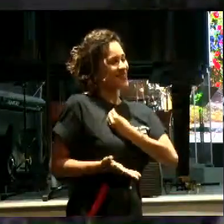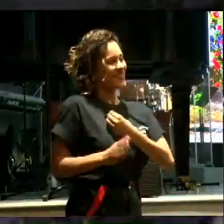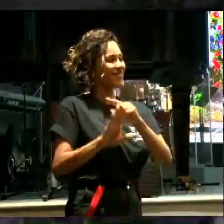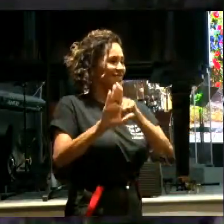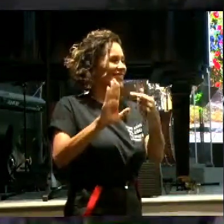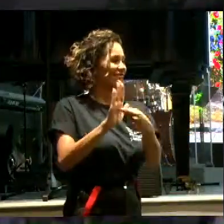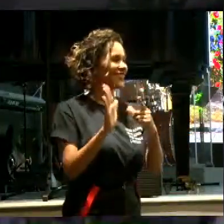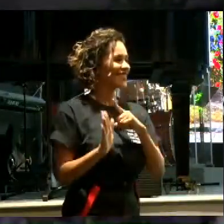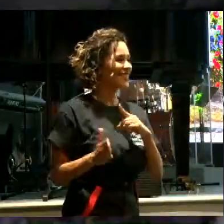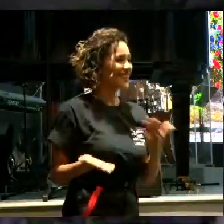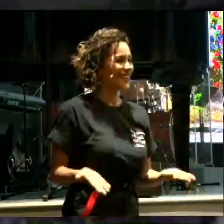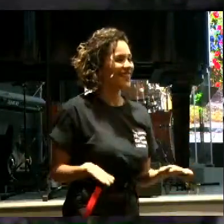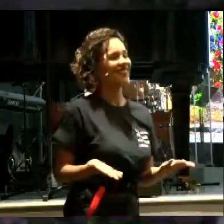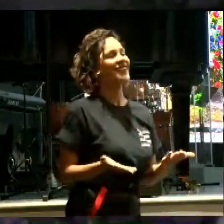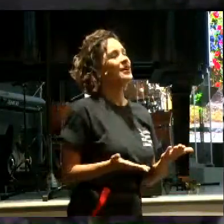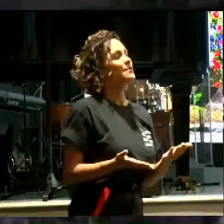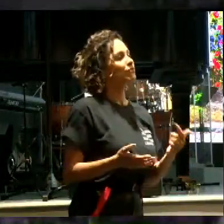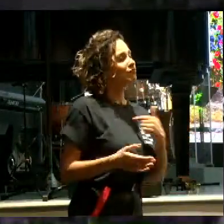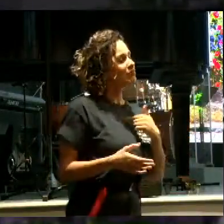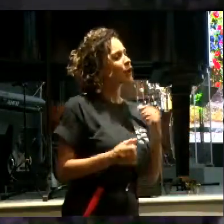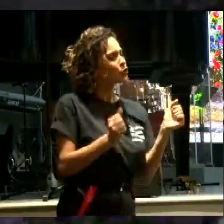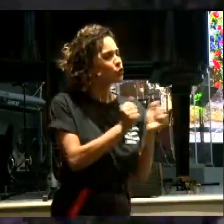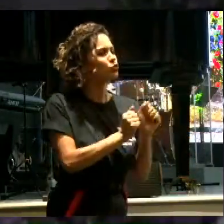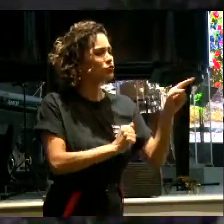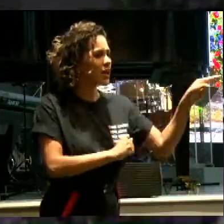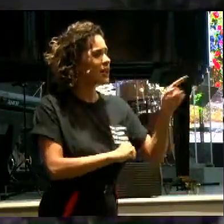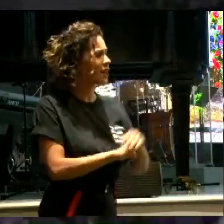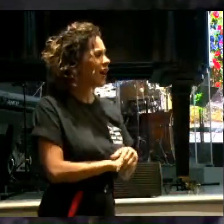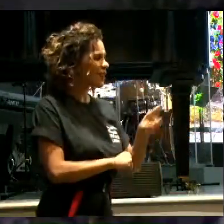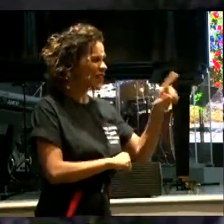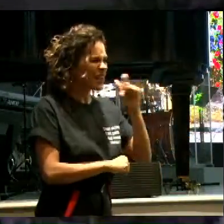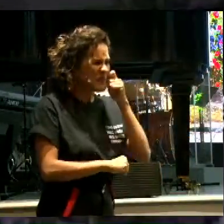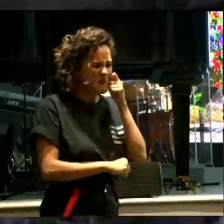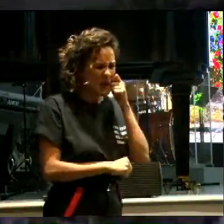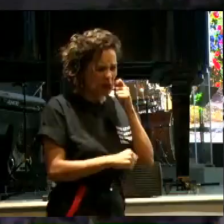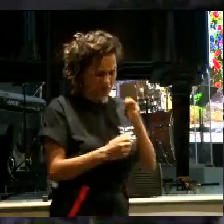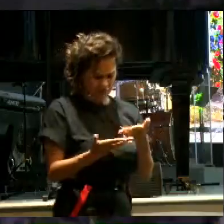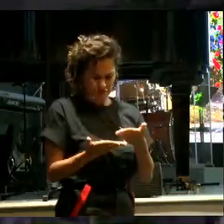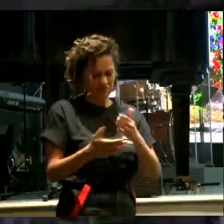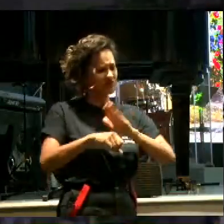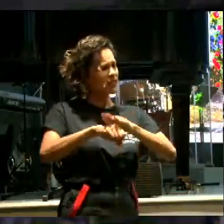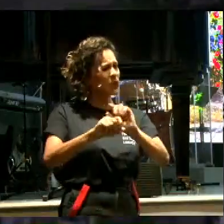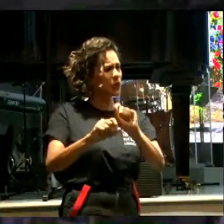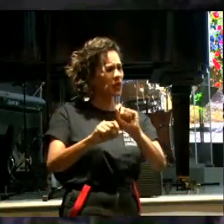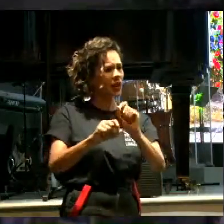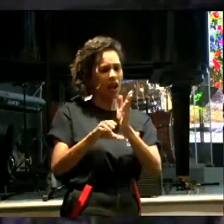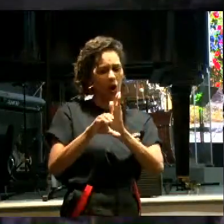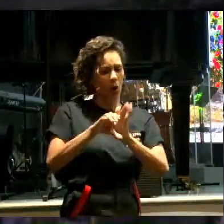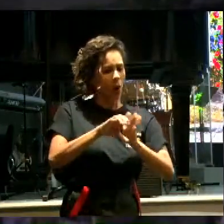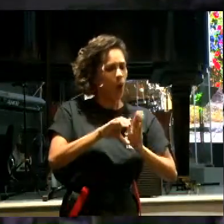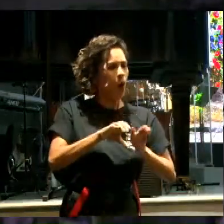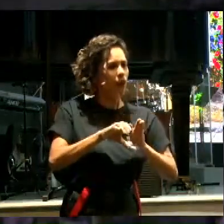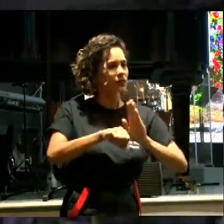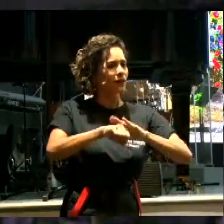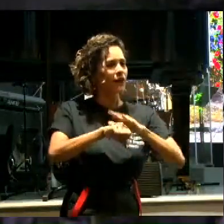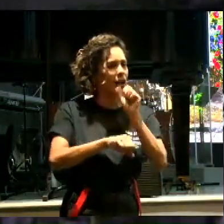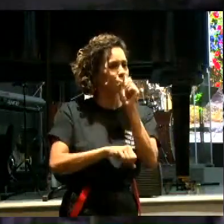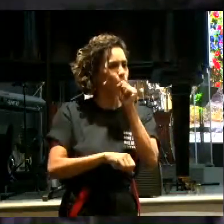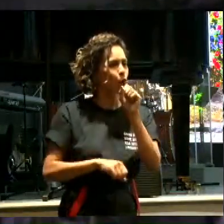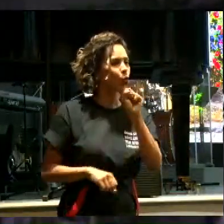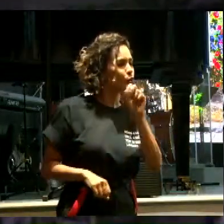as coisas no braço, na raça, chupava o limão, fiquei azeda. E minha vida azedou, tudo azedou,